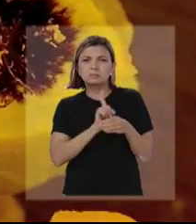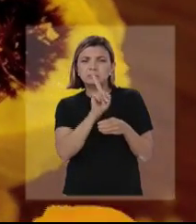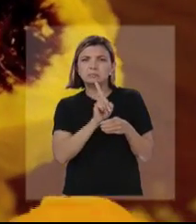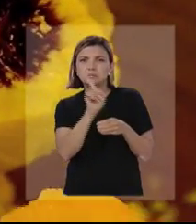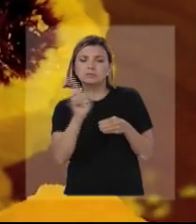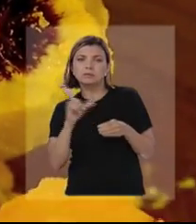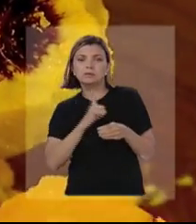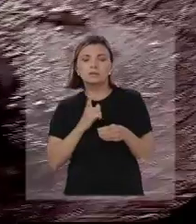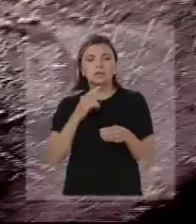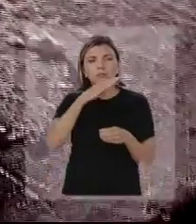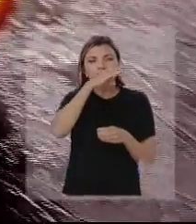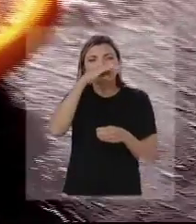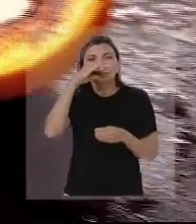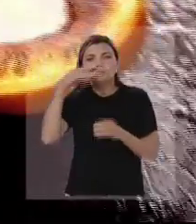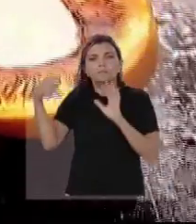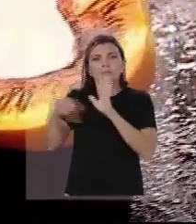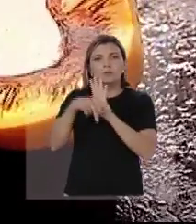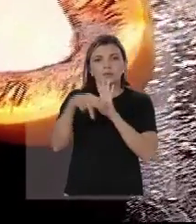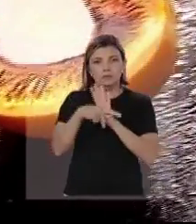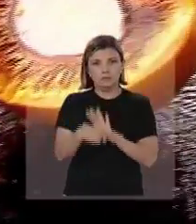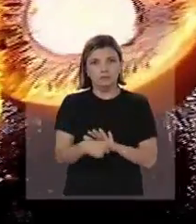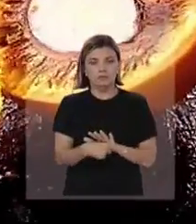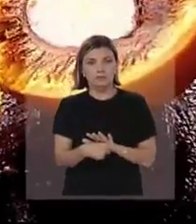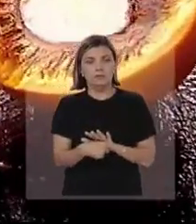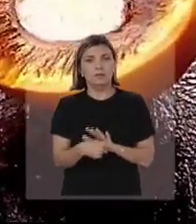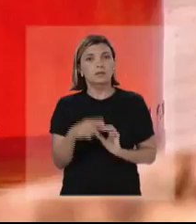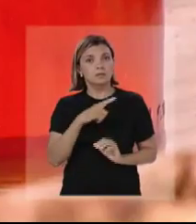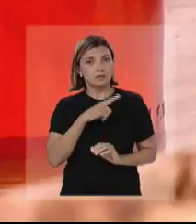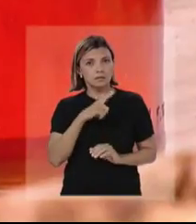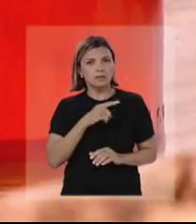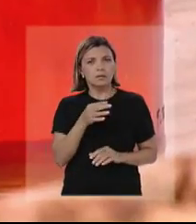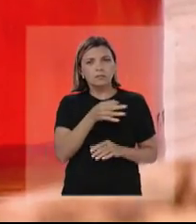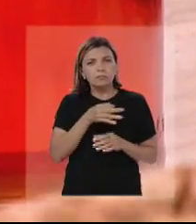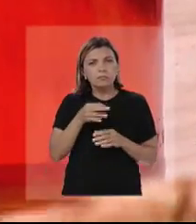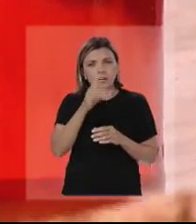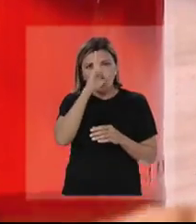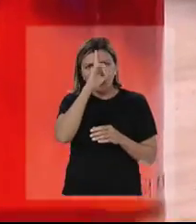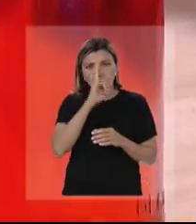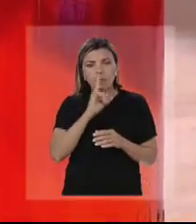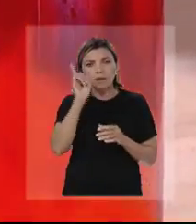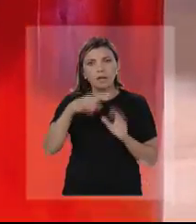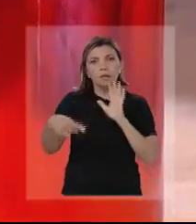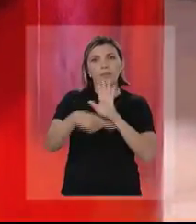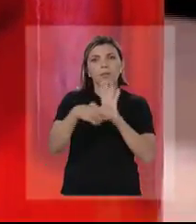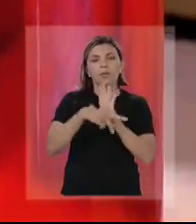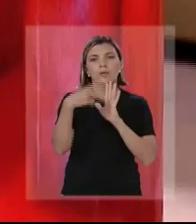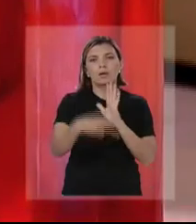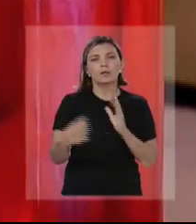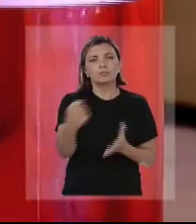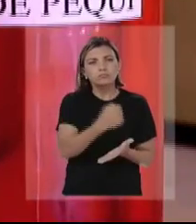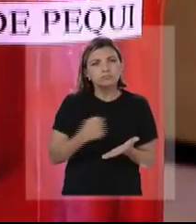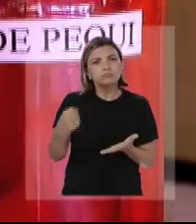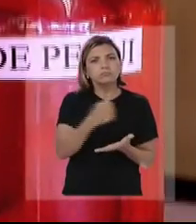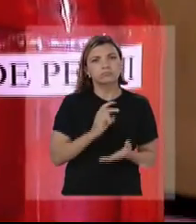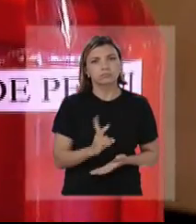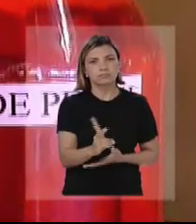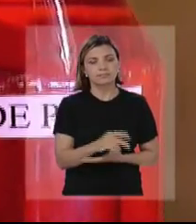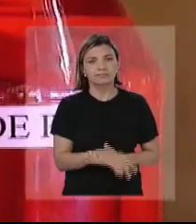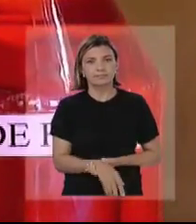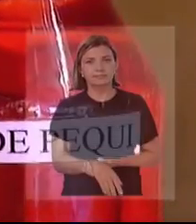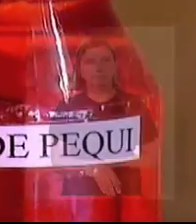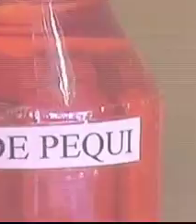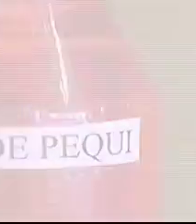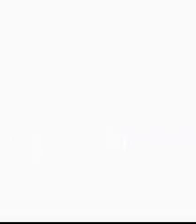caroço espinhoso, sabor e aroma bem peculiares. O Pequi é uma das marcas registradas da cozinha do Centro-Oeste.